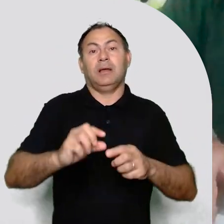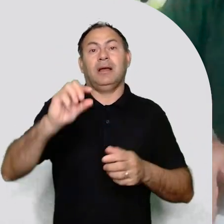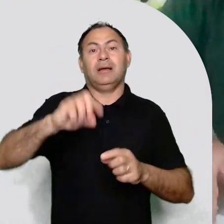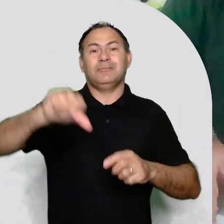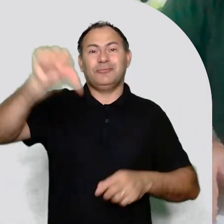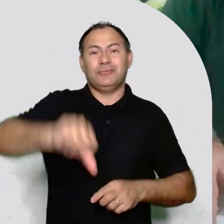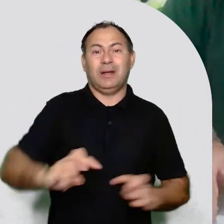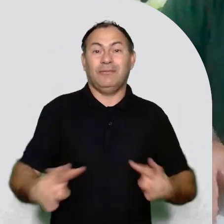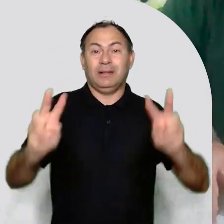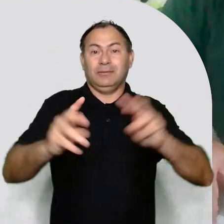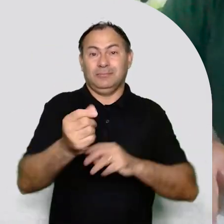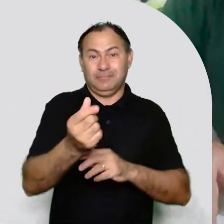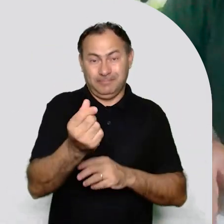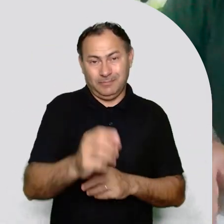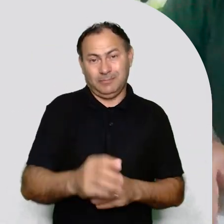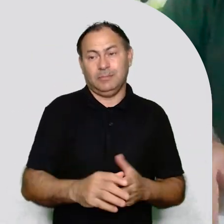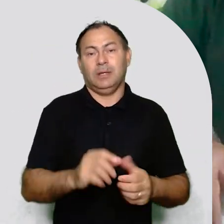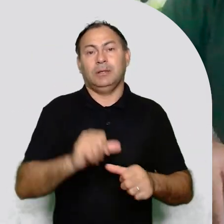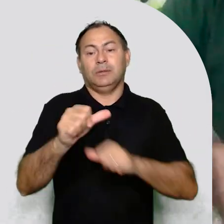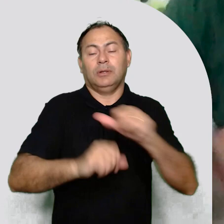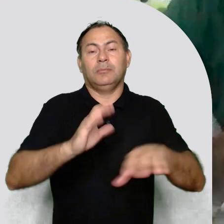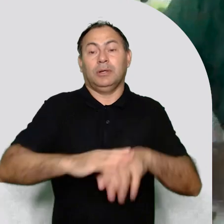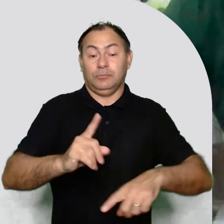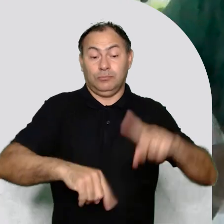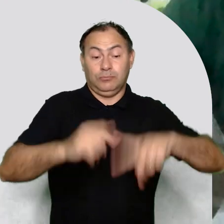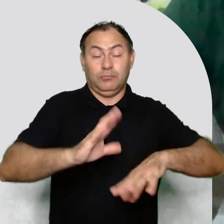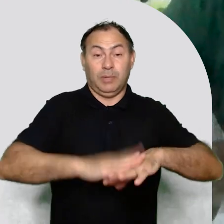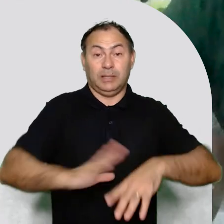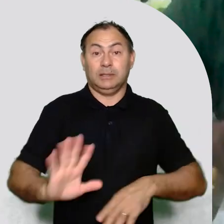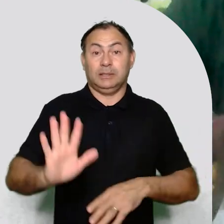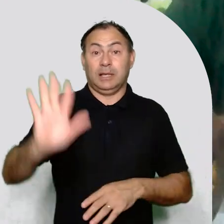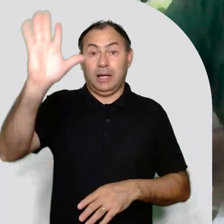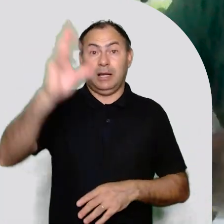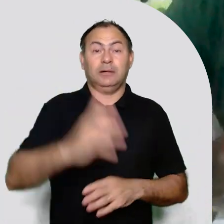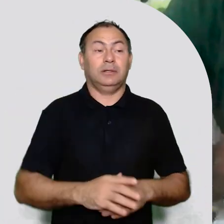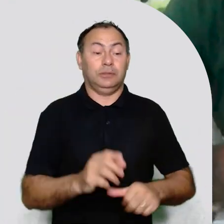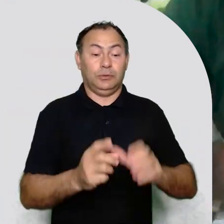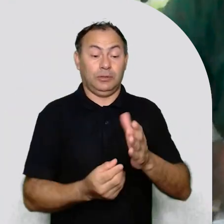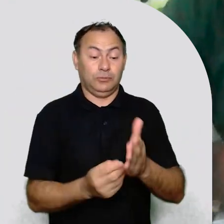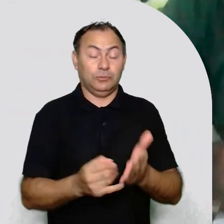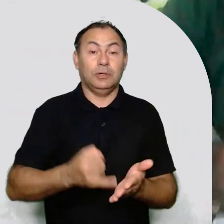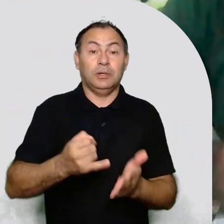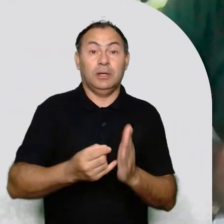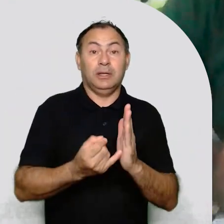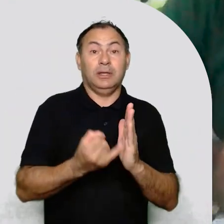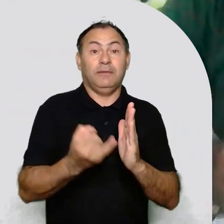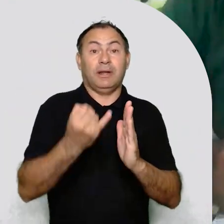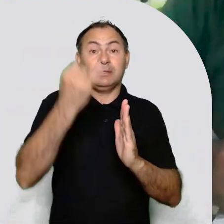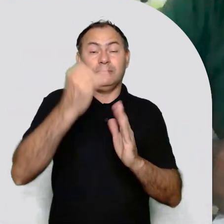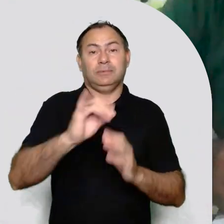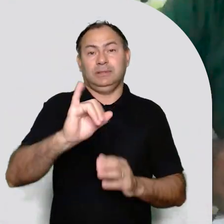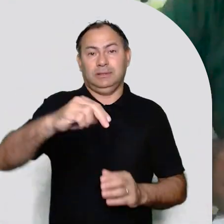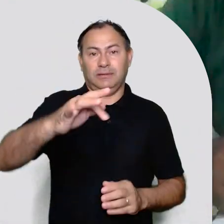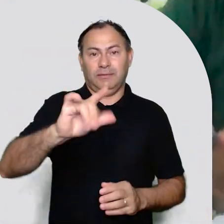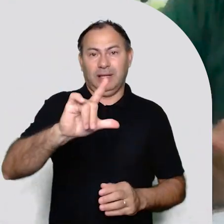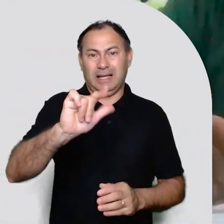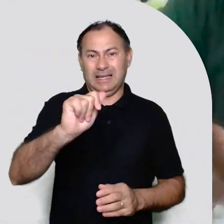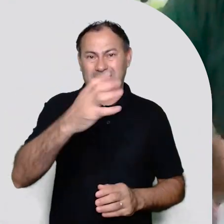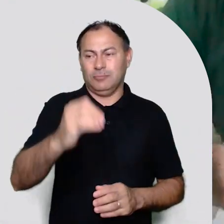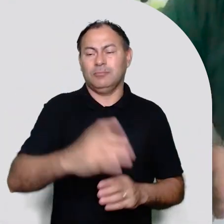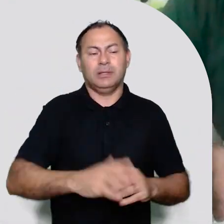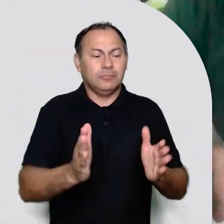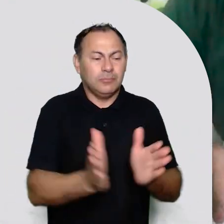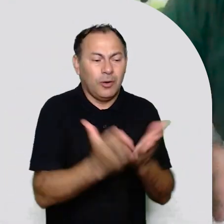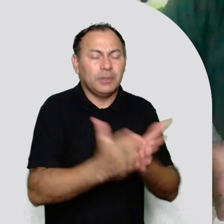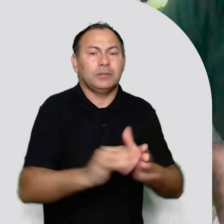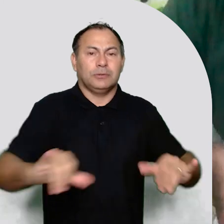moeda, certo? E aí torna os produtos mais caros, a gente gera a inflação e faz com que, principalmente os mais pobres,